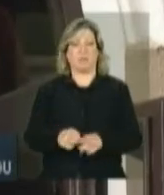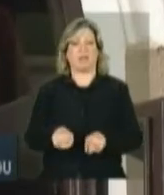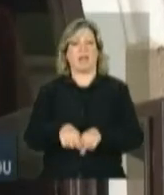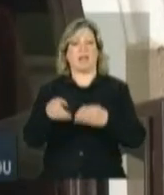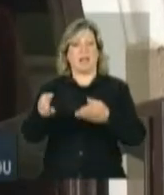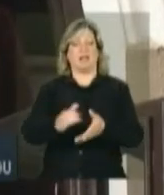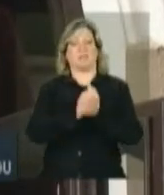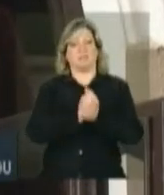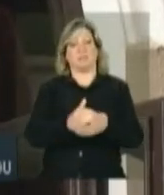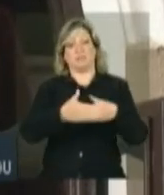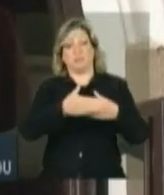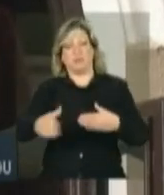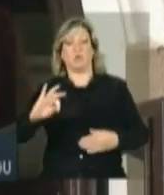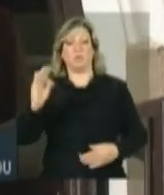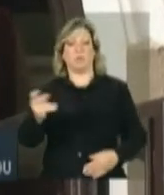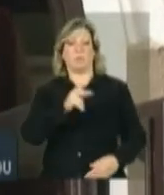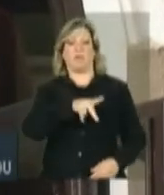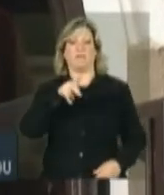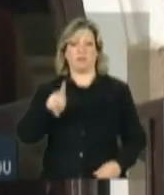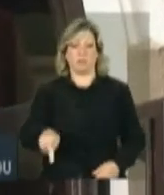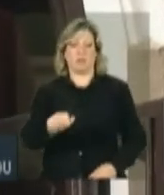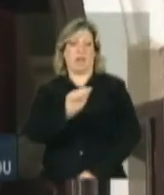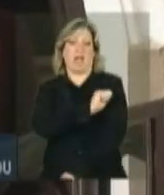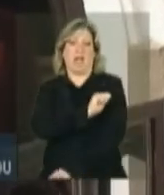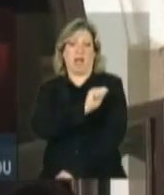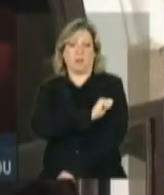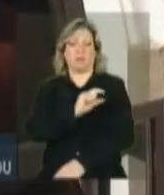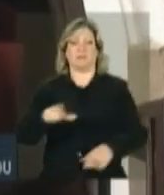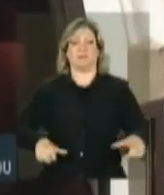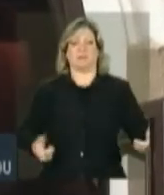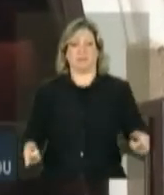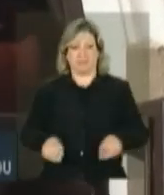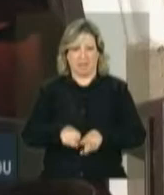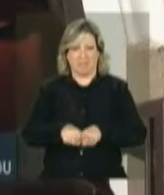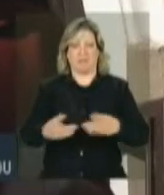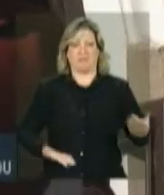quem cumprimento todos os professores, alunos e funcionários.